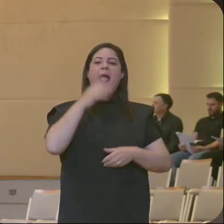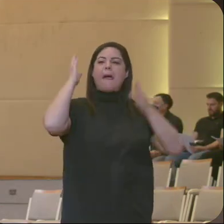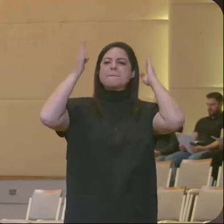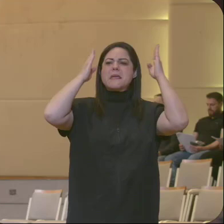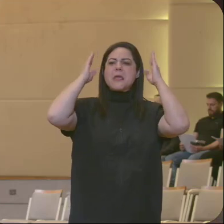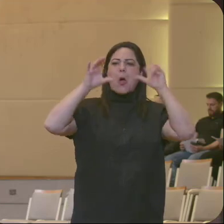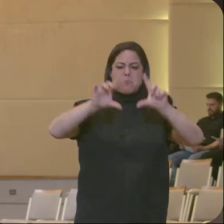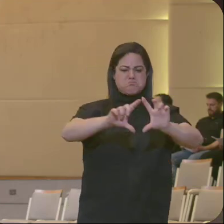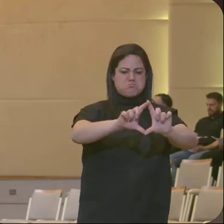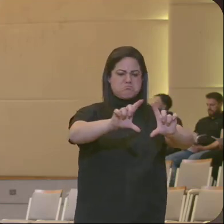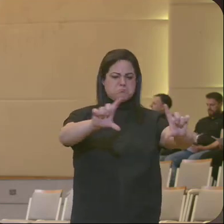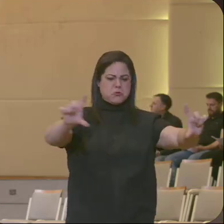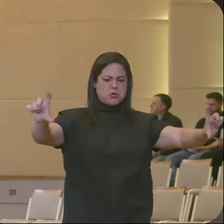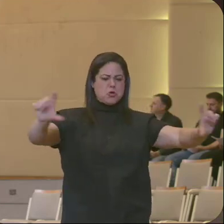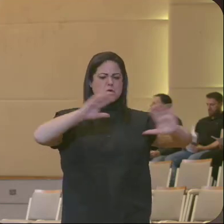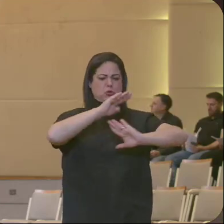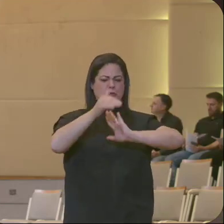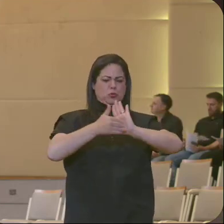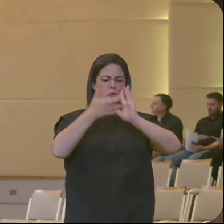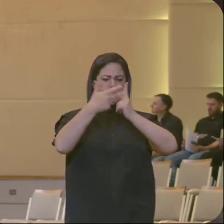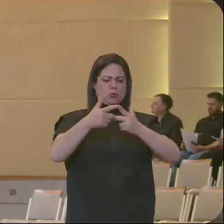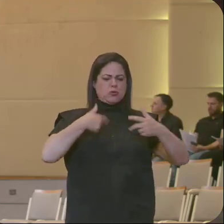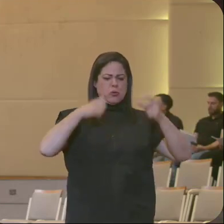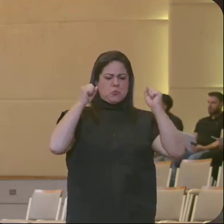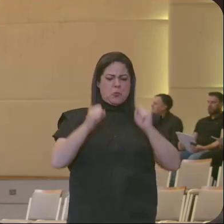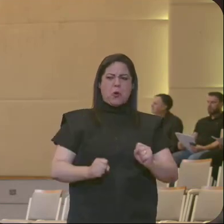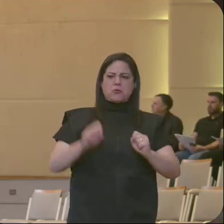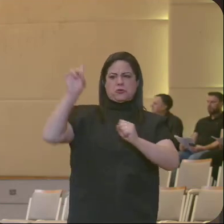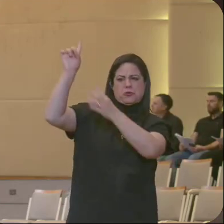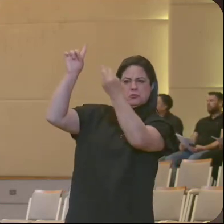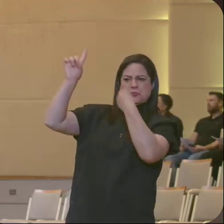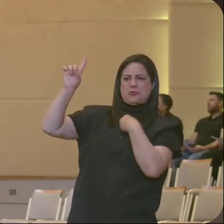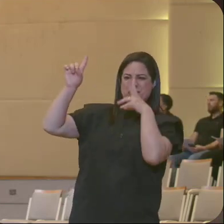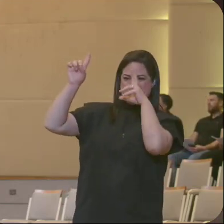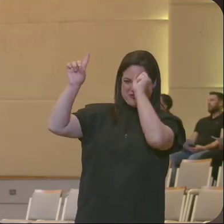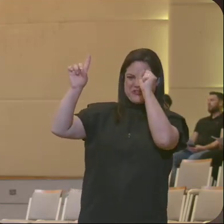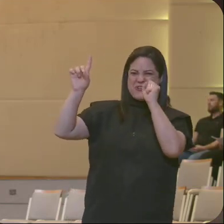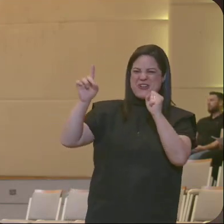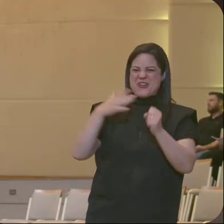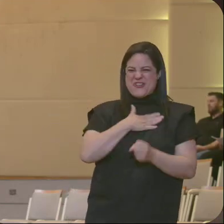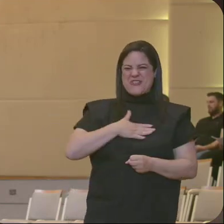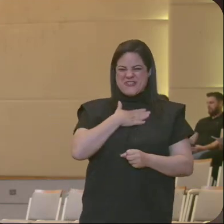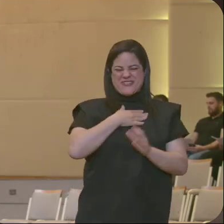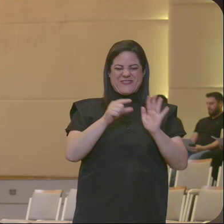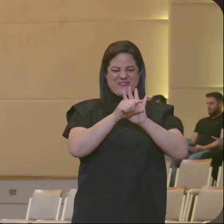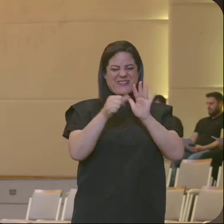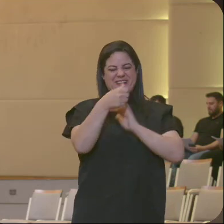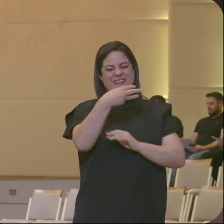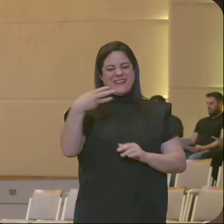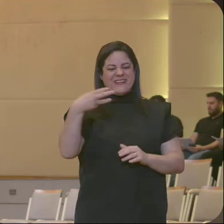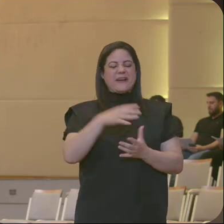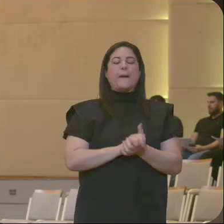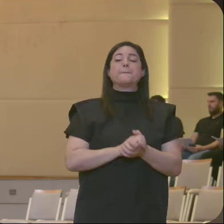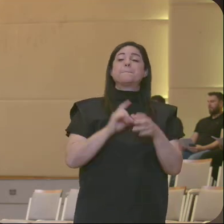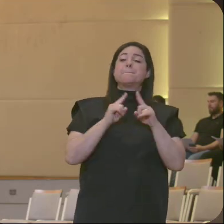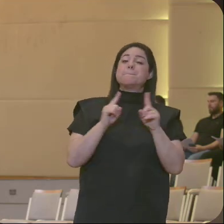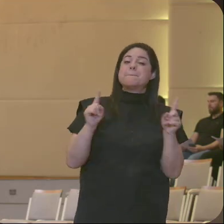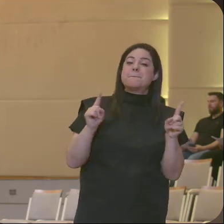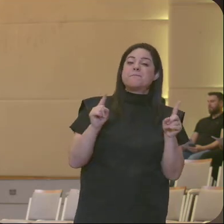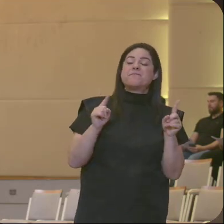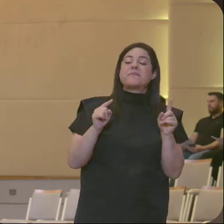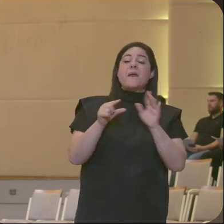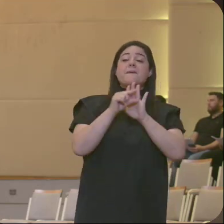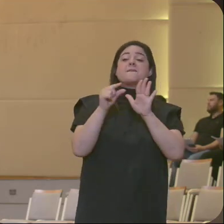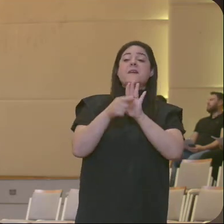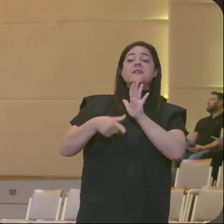que vai atrás do caminhão. Tudo posso naquele que me fortalece. As pessoas gostam do verso 13. Mas os versos